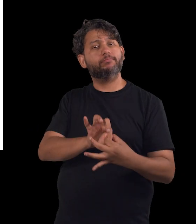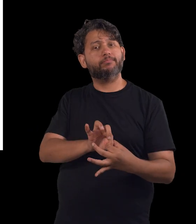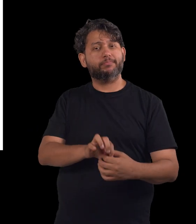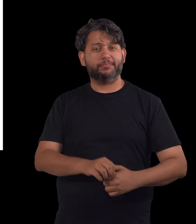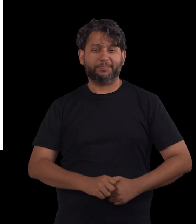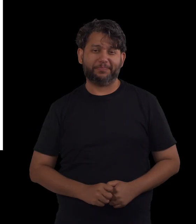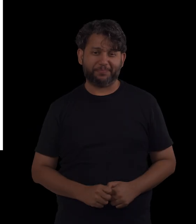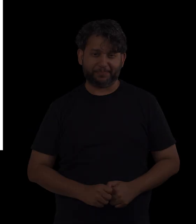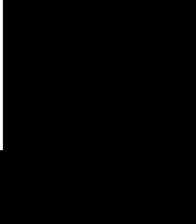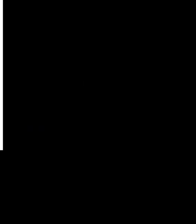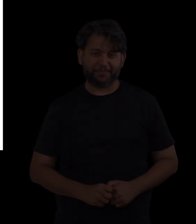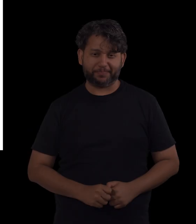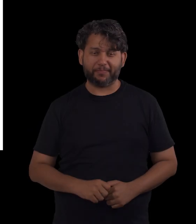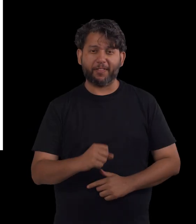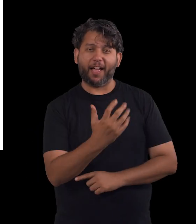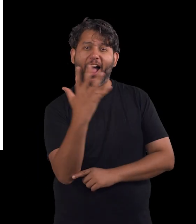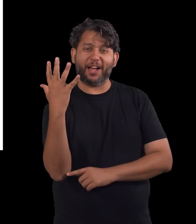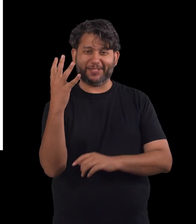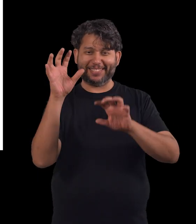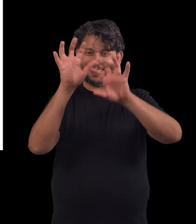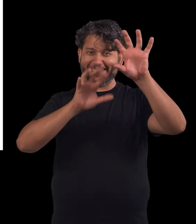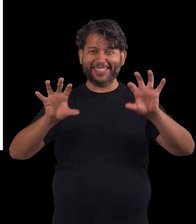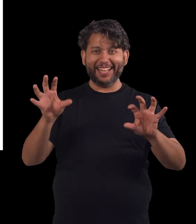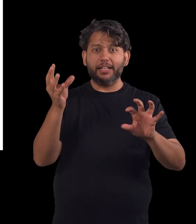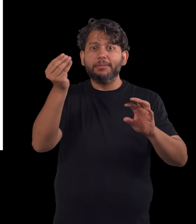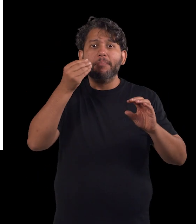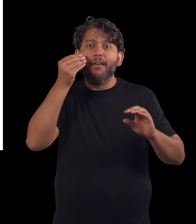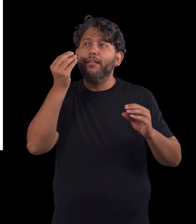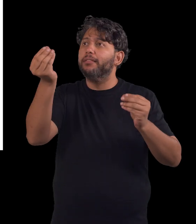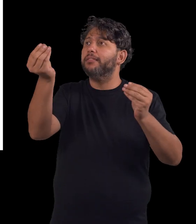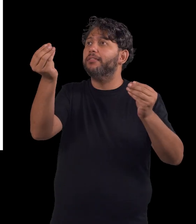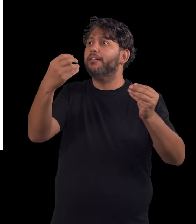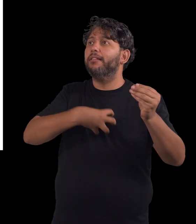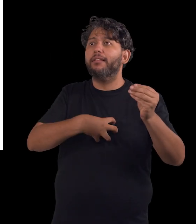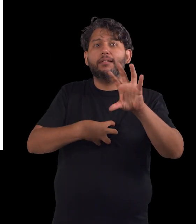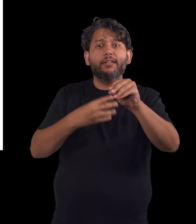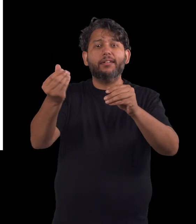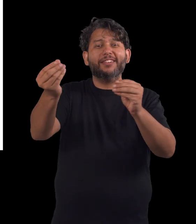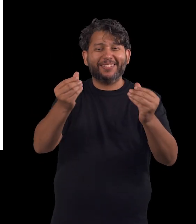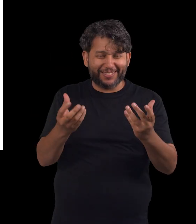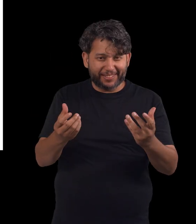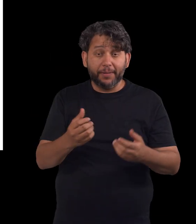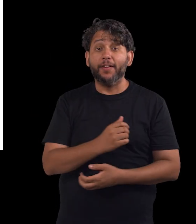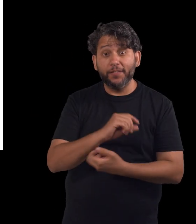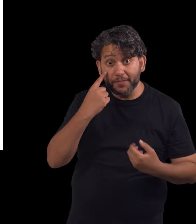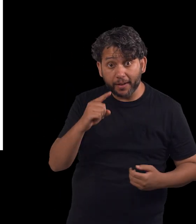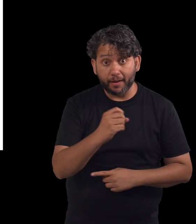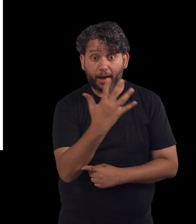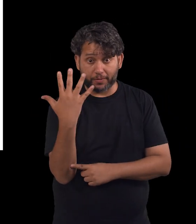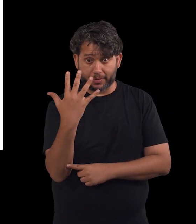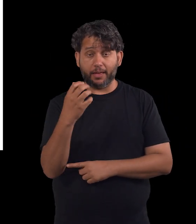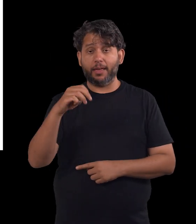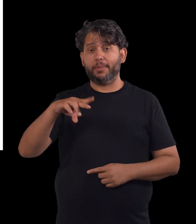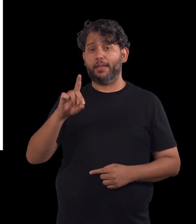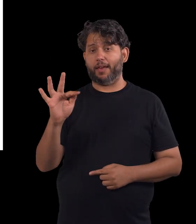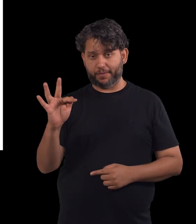conectado com a prática. Árvore sensorial. A árvore sensorial, composta por uma